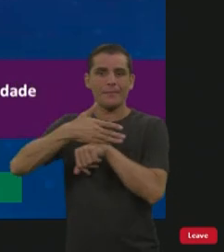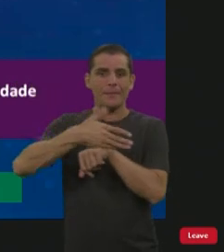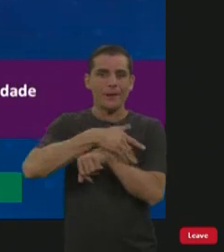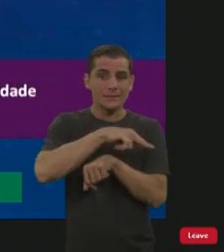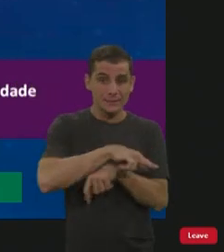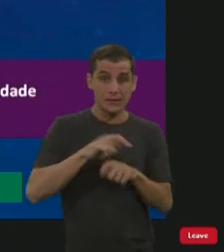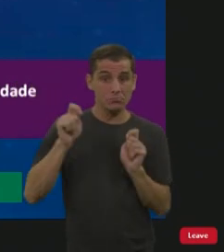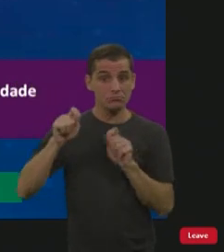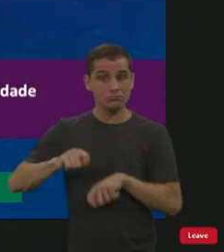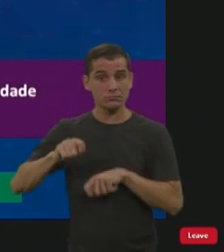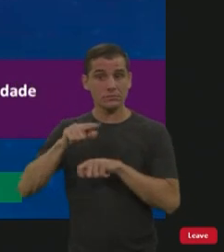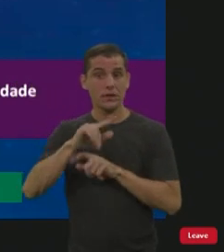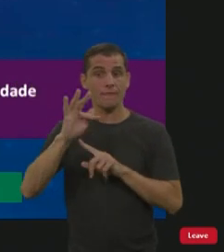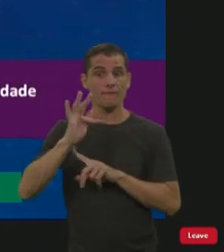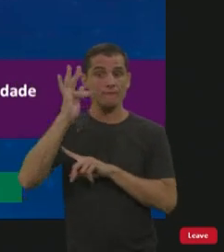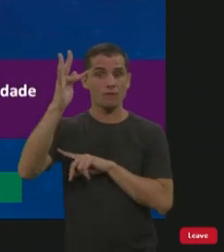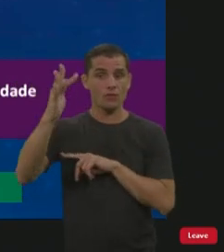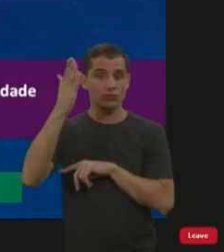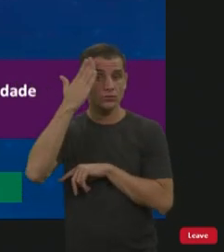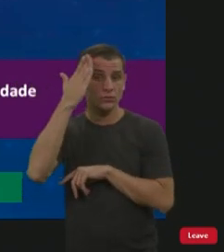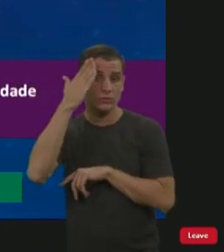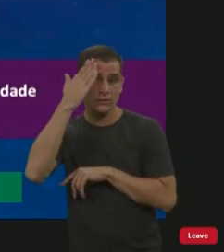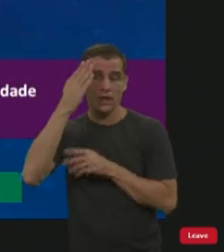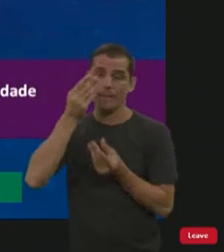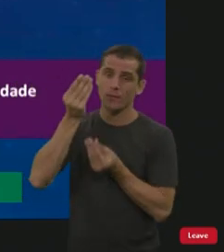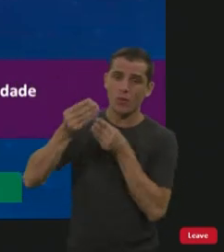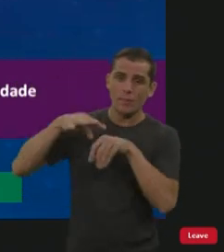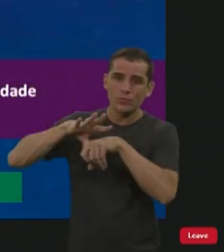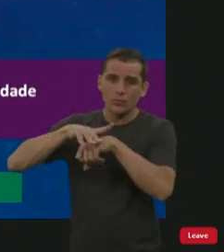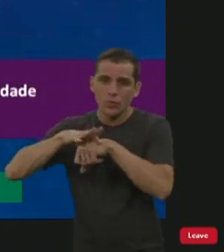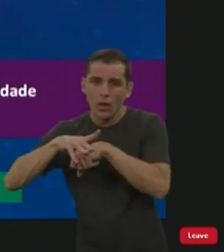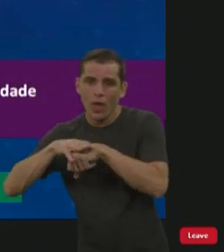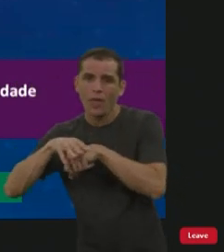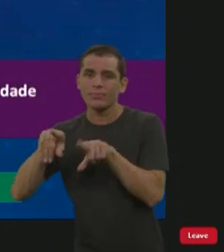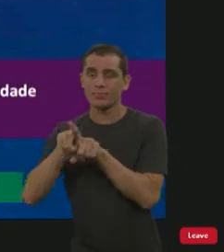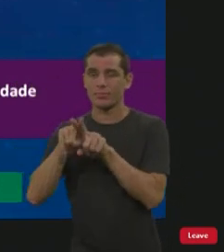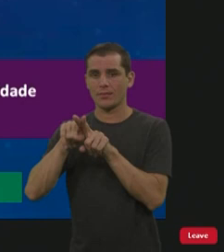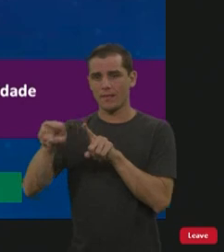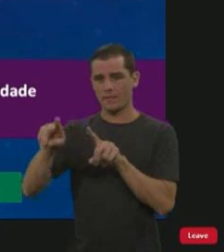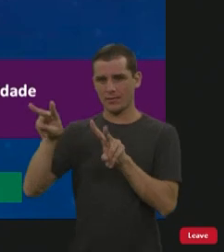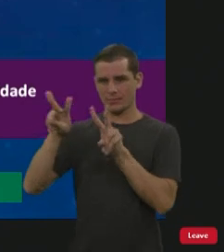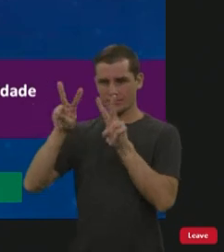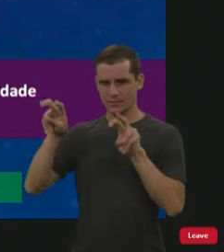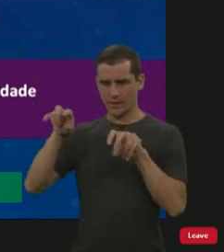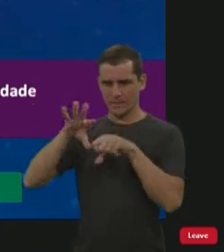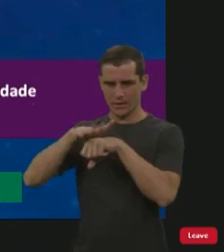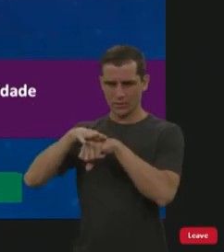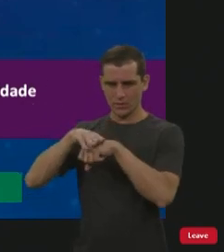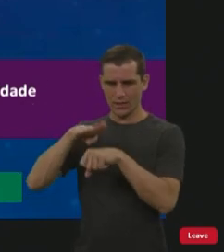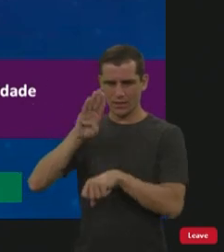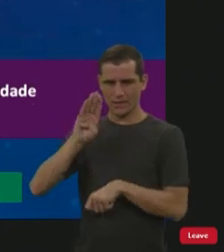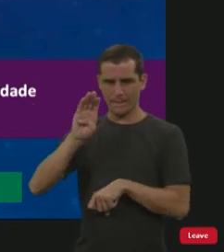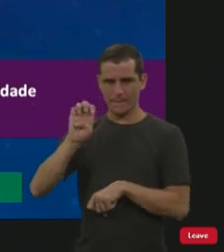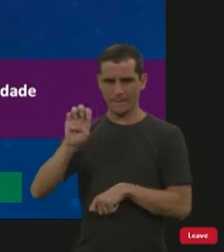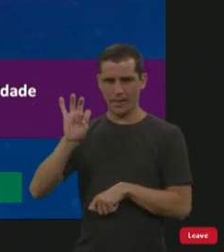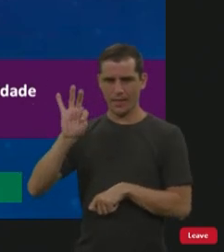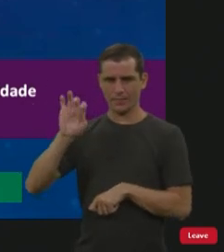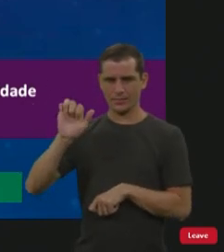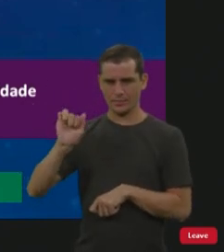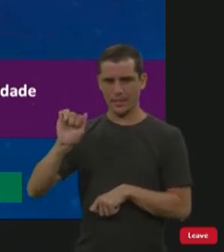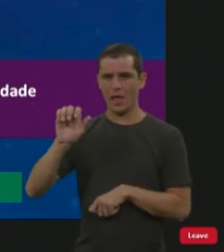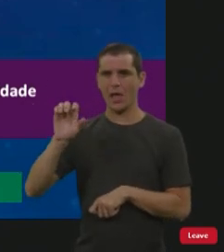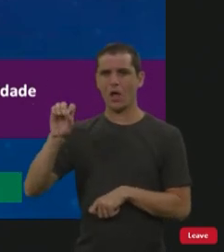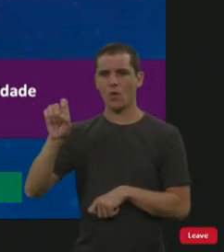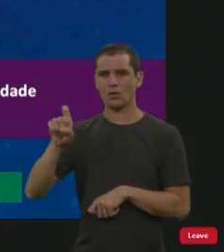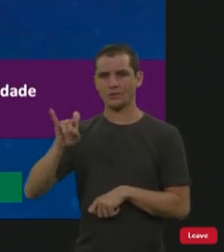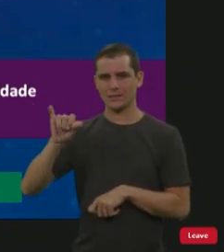tá, genéticas, e nos defeitos de beta-oxidação não é diferente, tá. A triagem neonatal, o diagnóstico